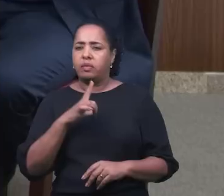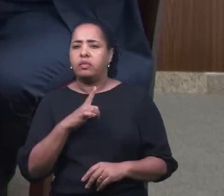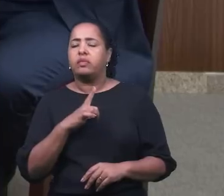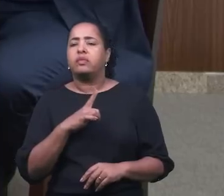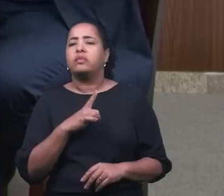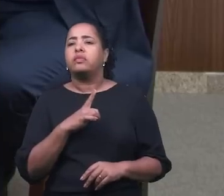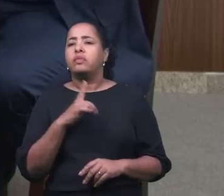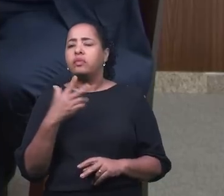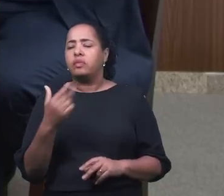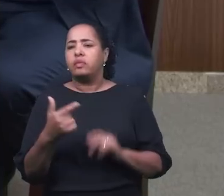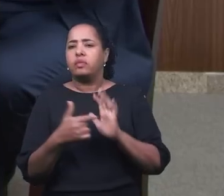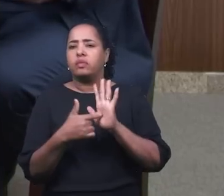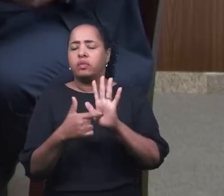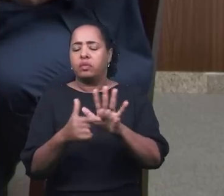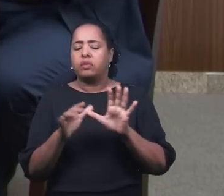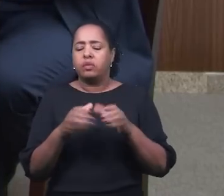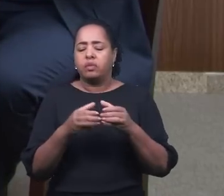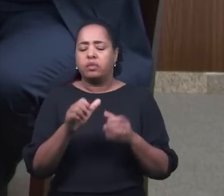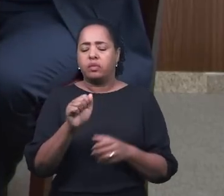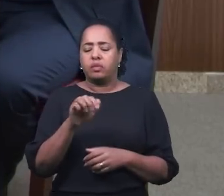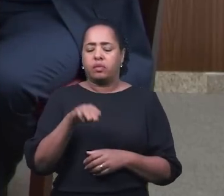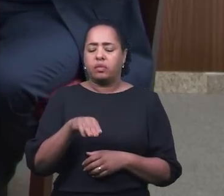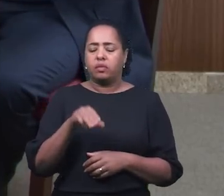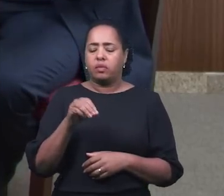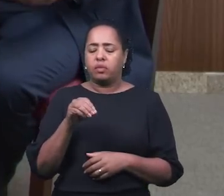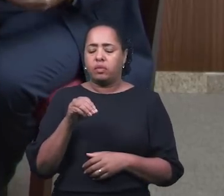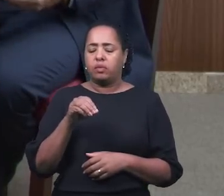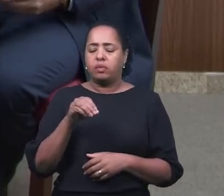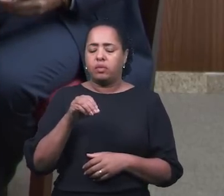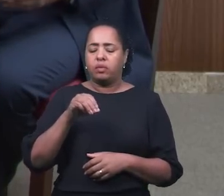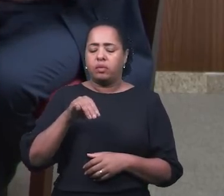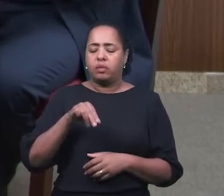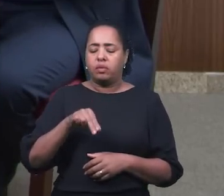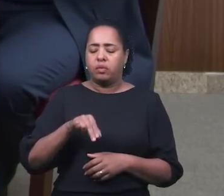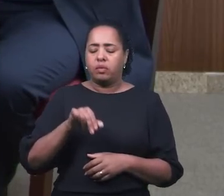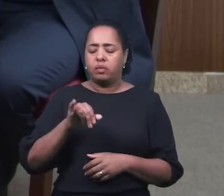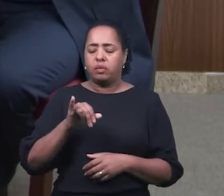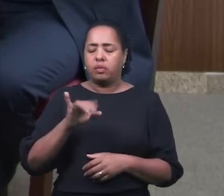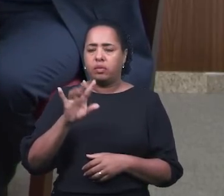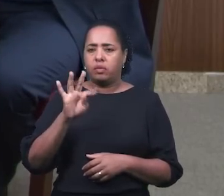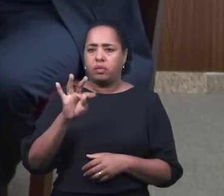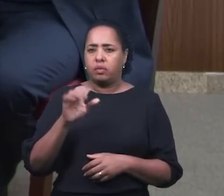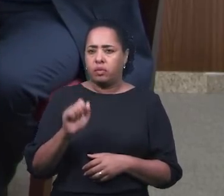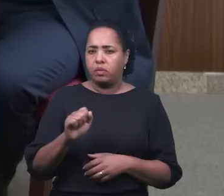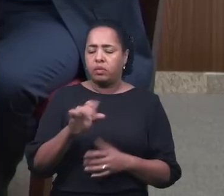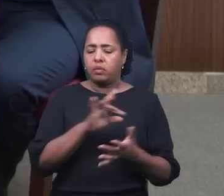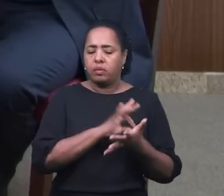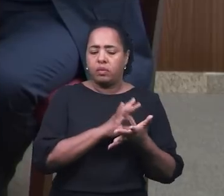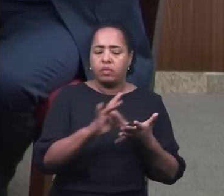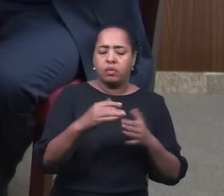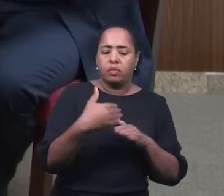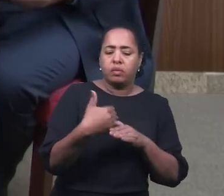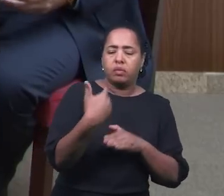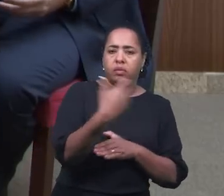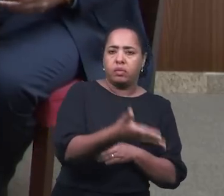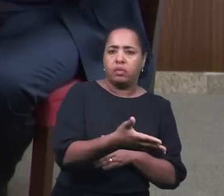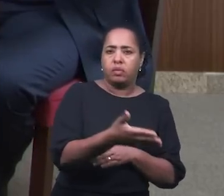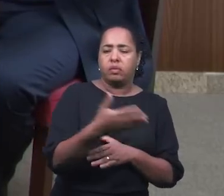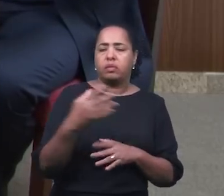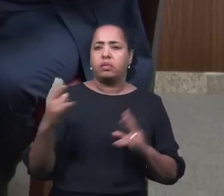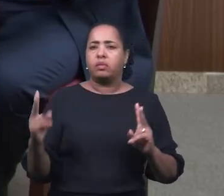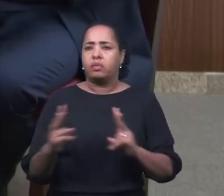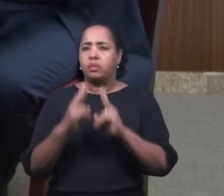irmã citou, contra os amonitas, contra os sírios, as vitórias contra os inimigos externos,